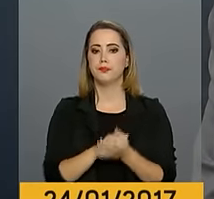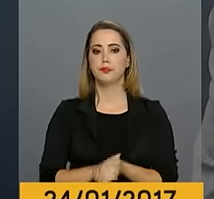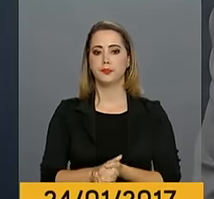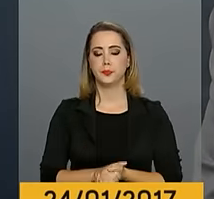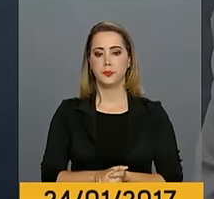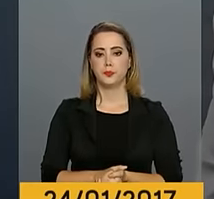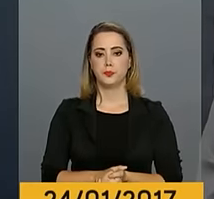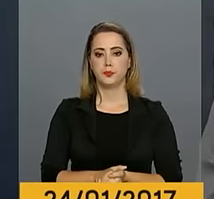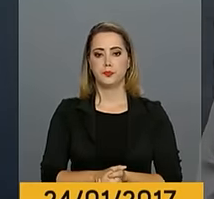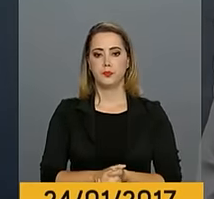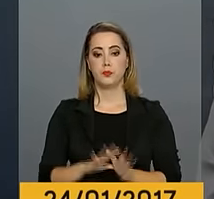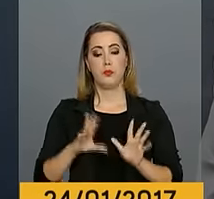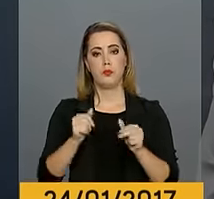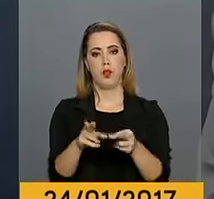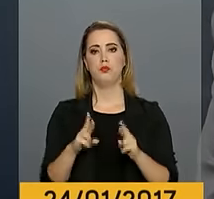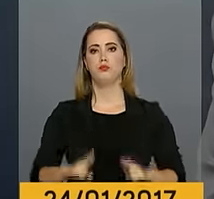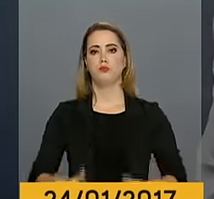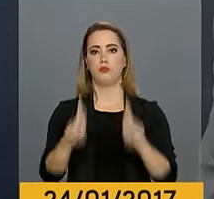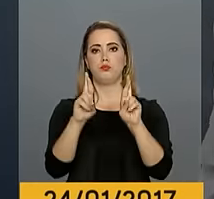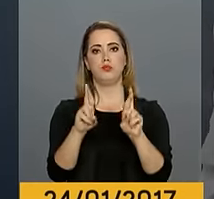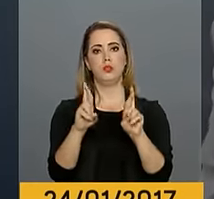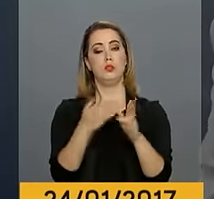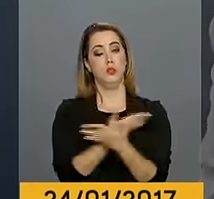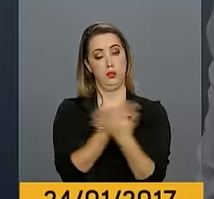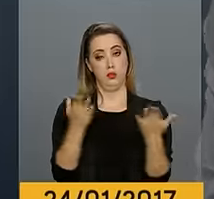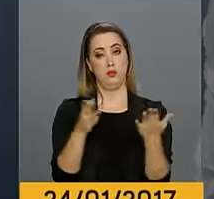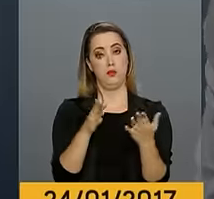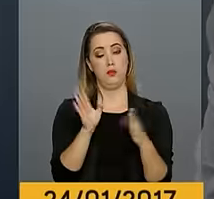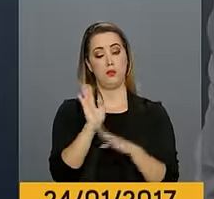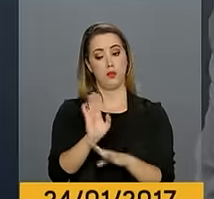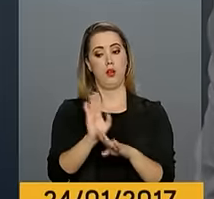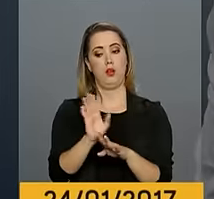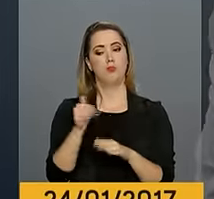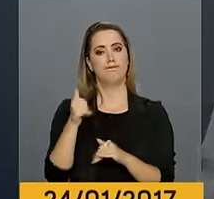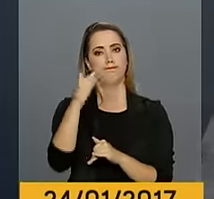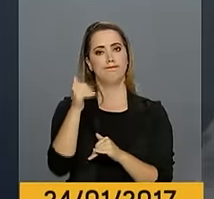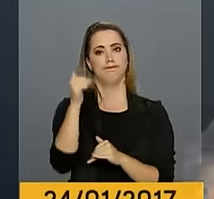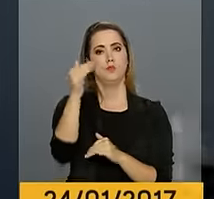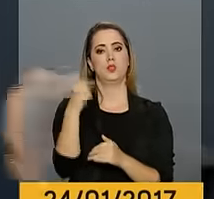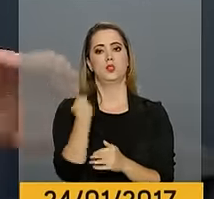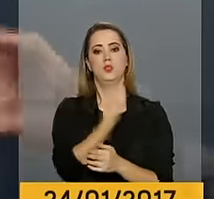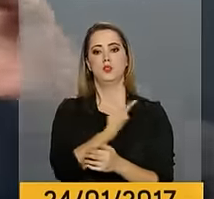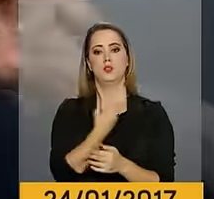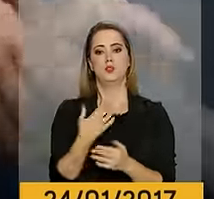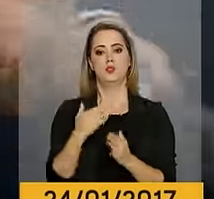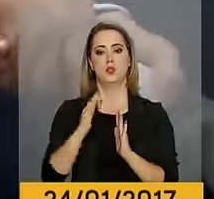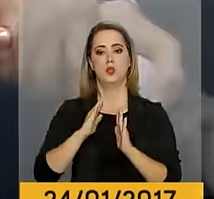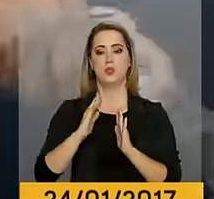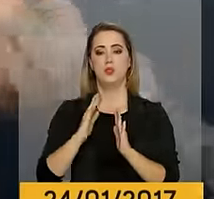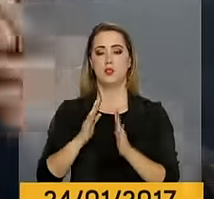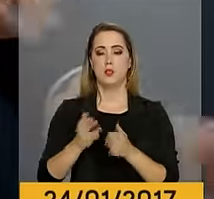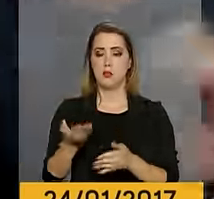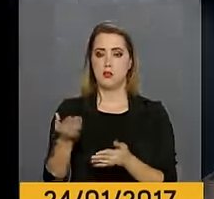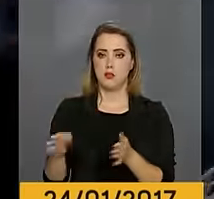E todos esperam, viu, Diogo, que você ajude ainda mais, porque nós recebemos outras tantas postulações aqui.